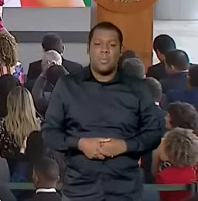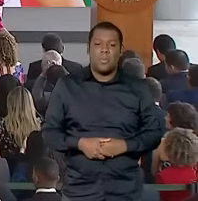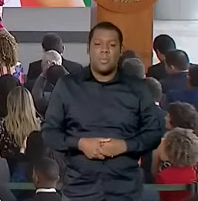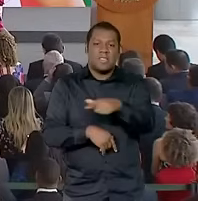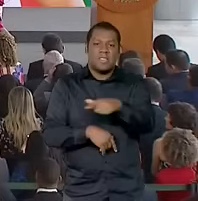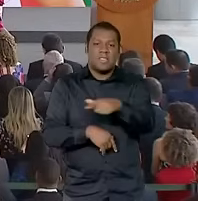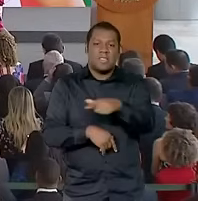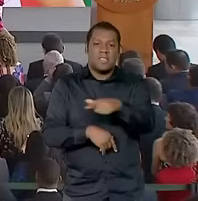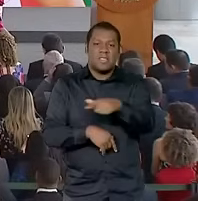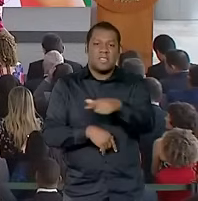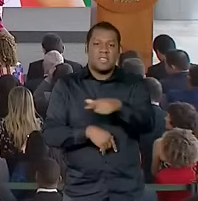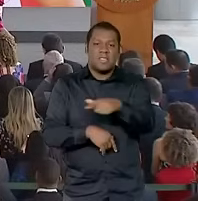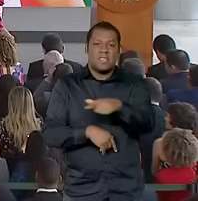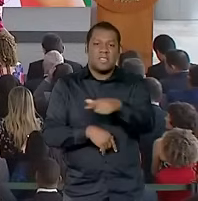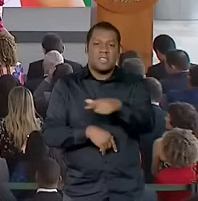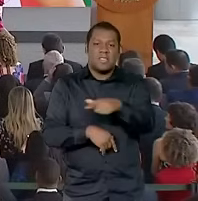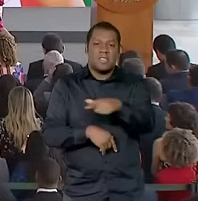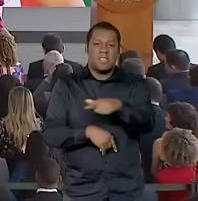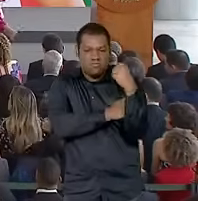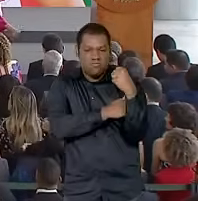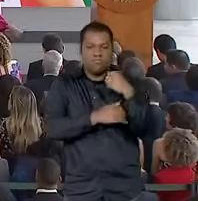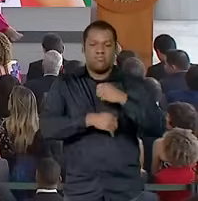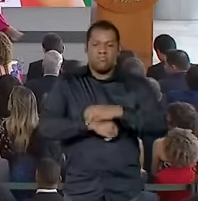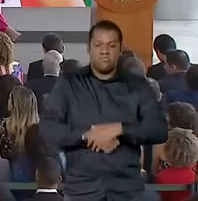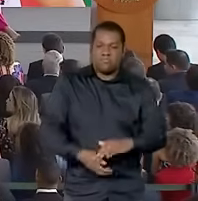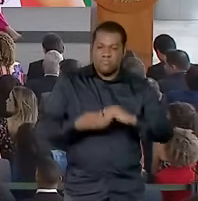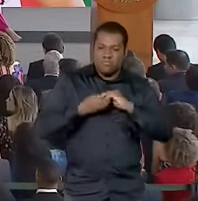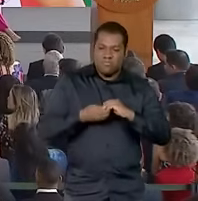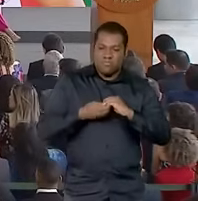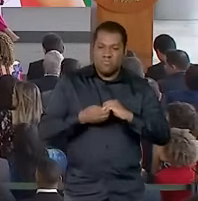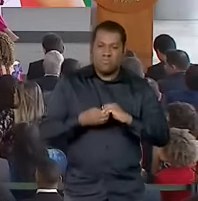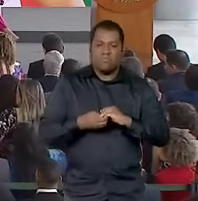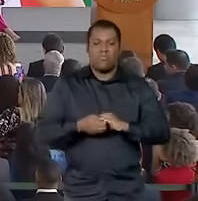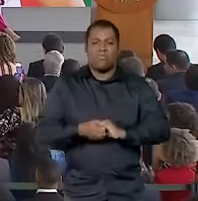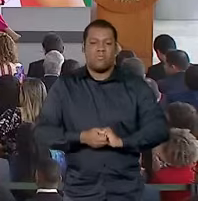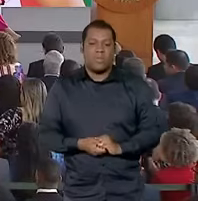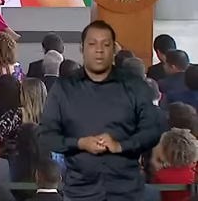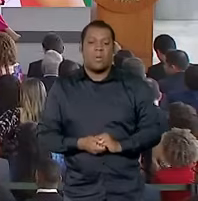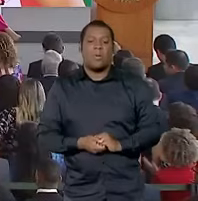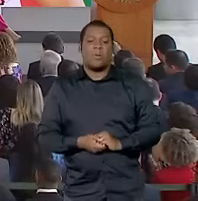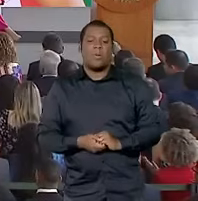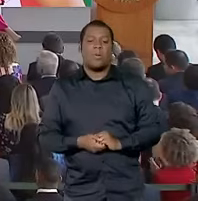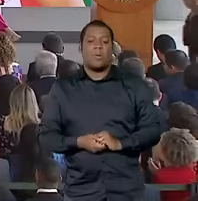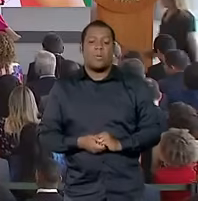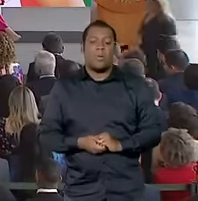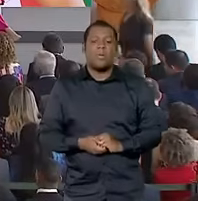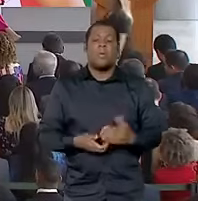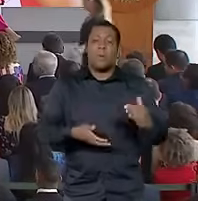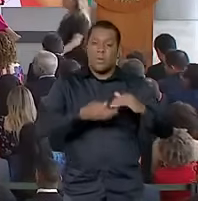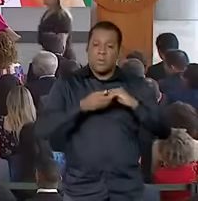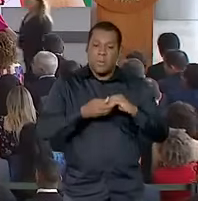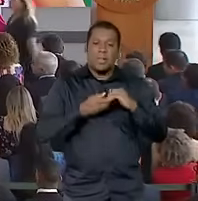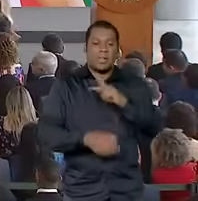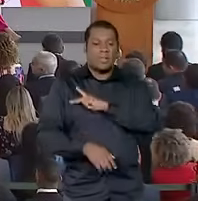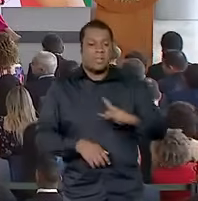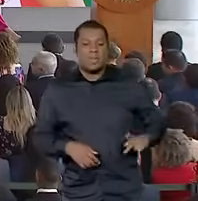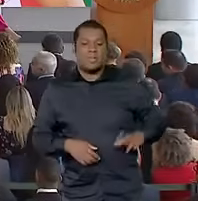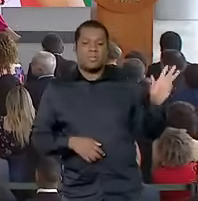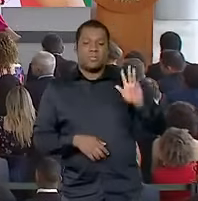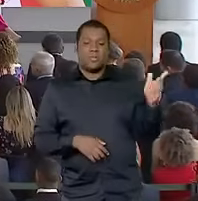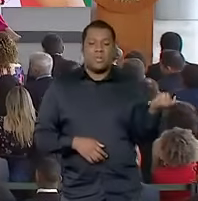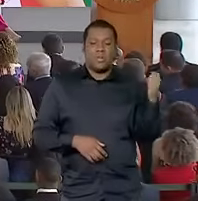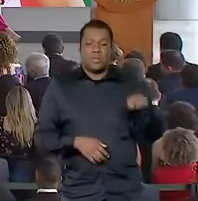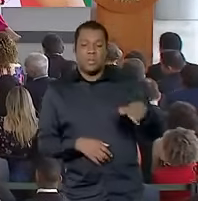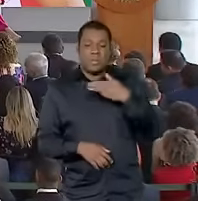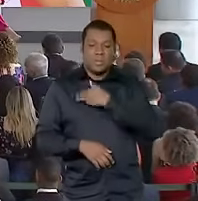e feministas ao nosso presidente Luiz Inácio, aos nossos ministros e ministras,